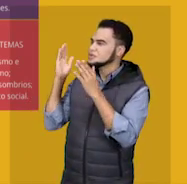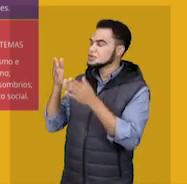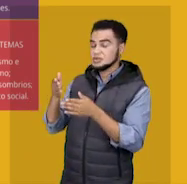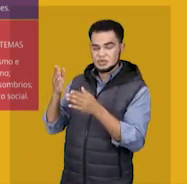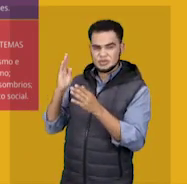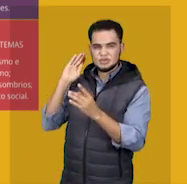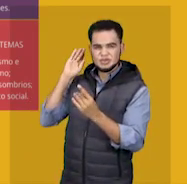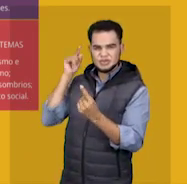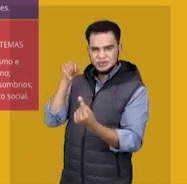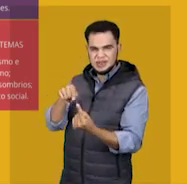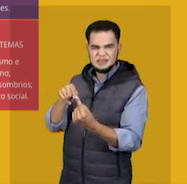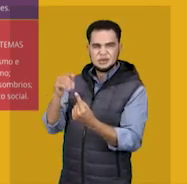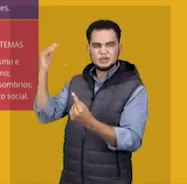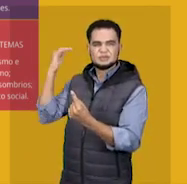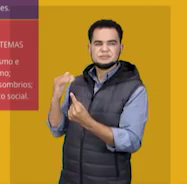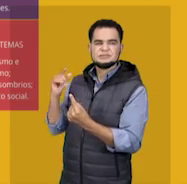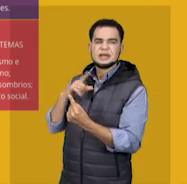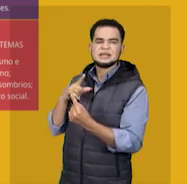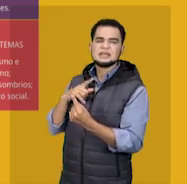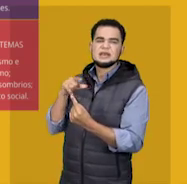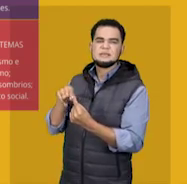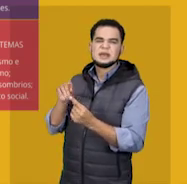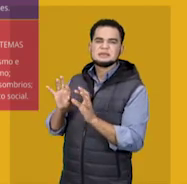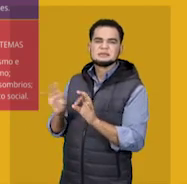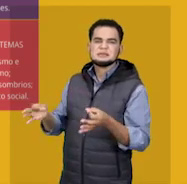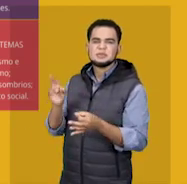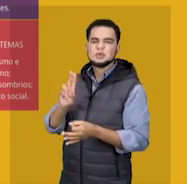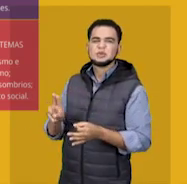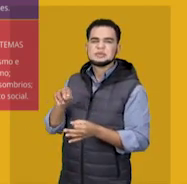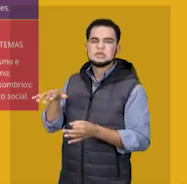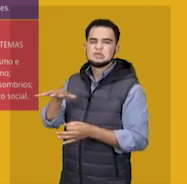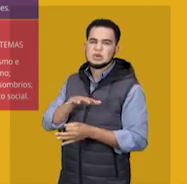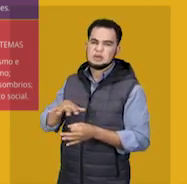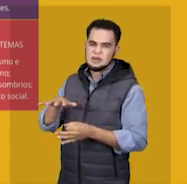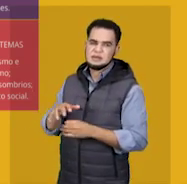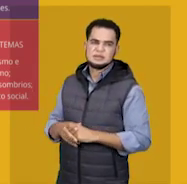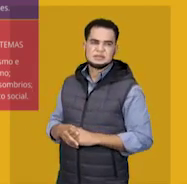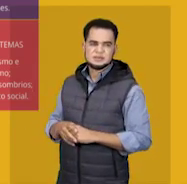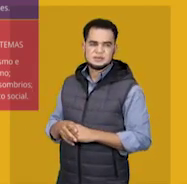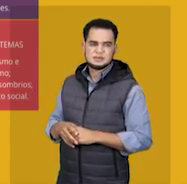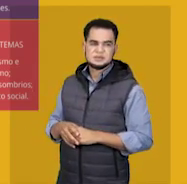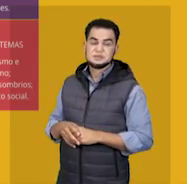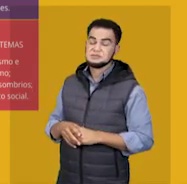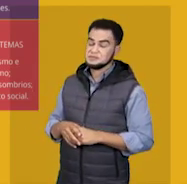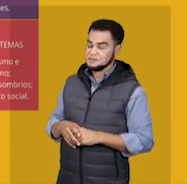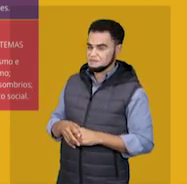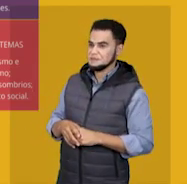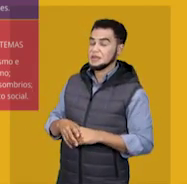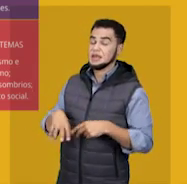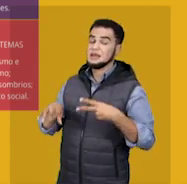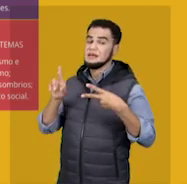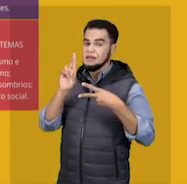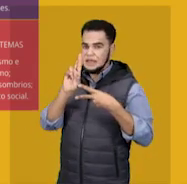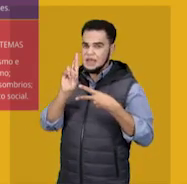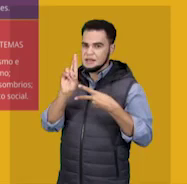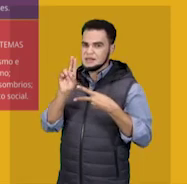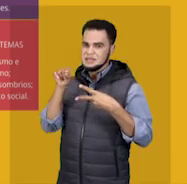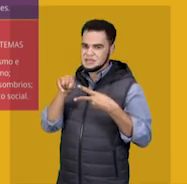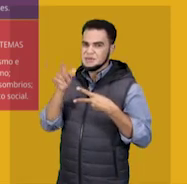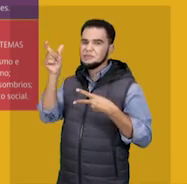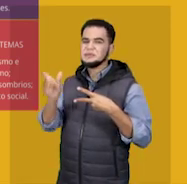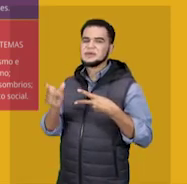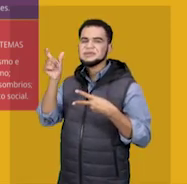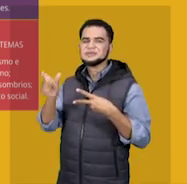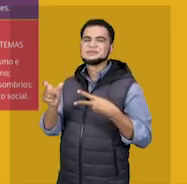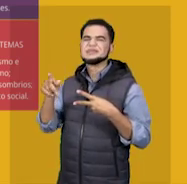mais simples e uso de regionalismos. O personagem no realismo os heróis